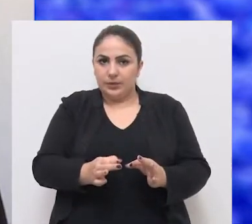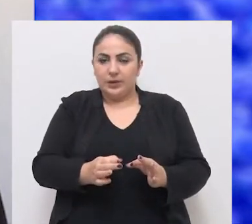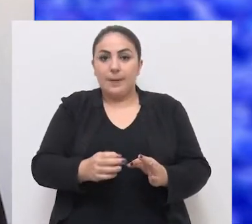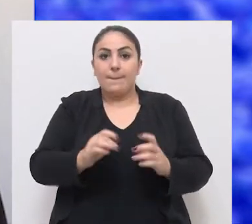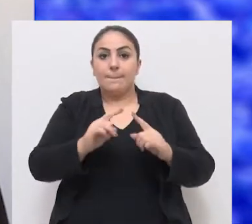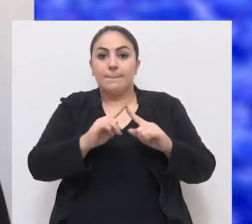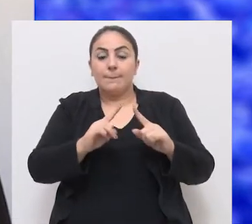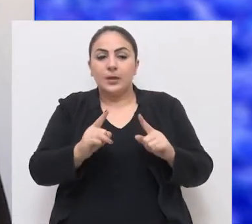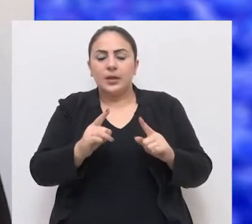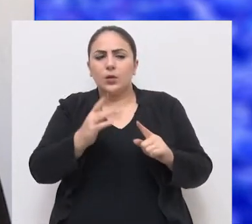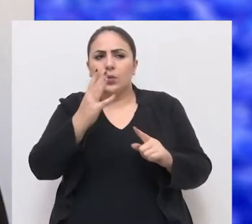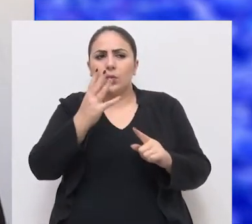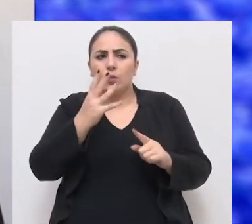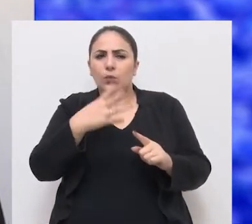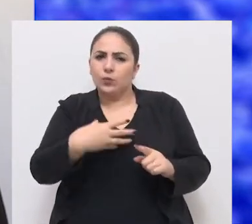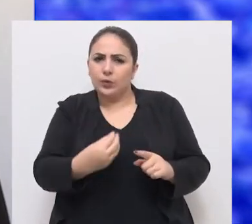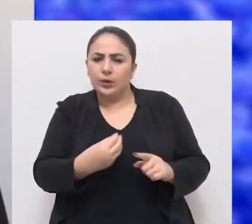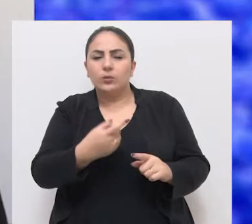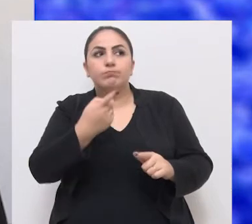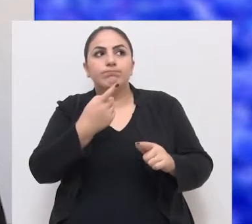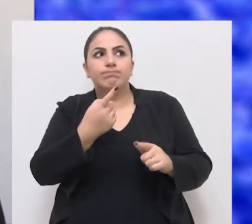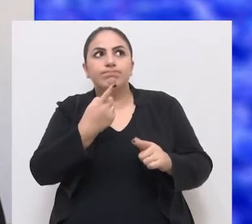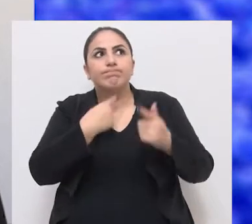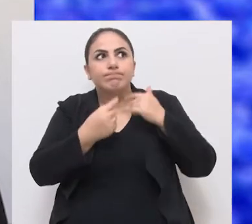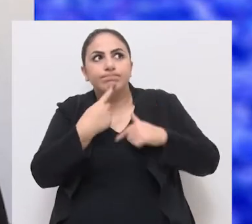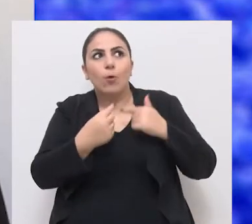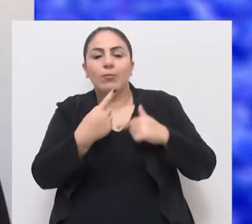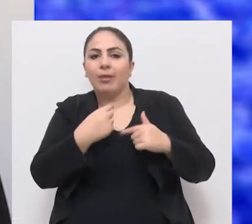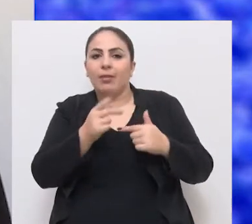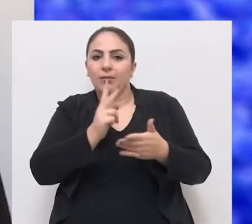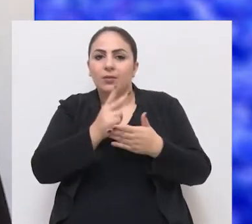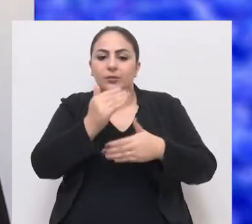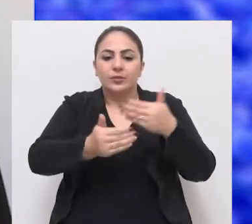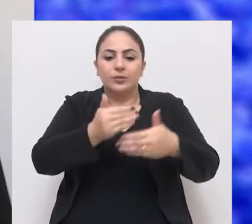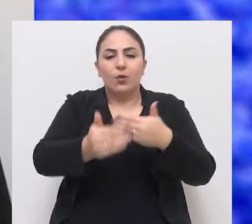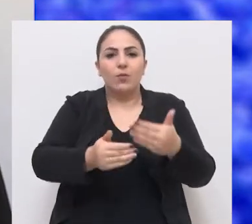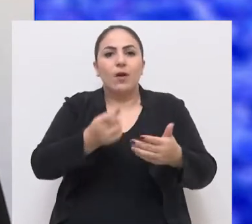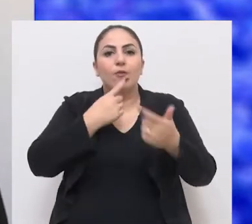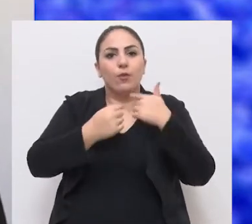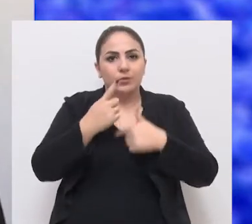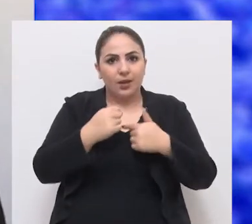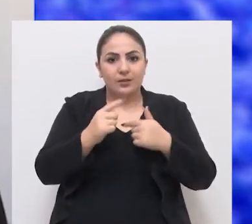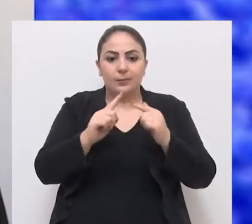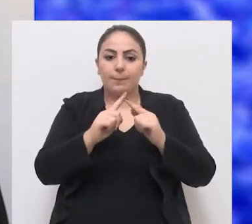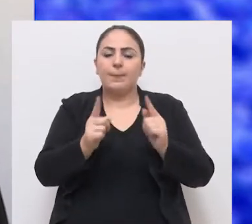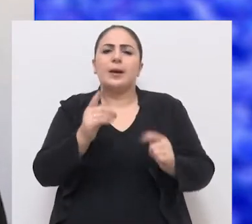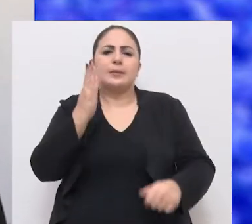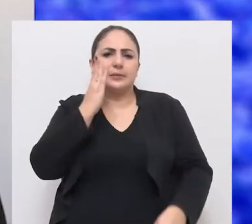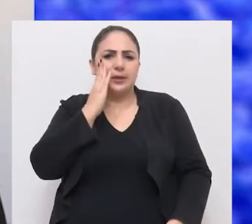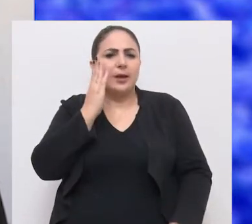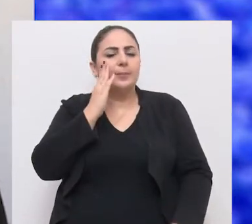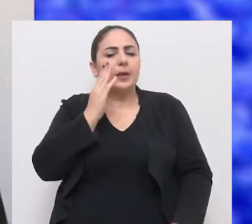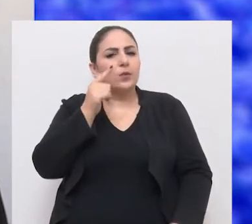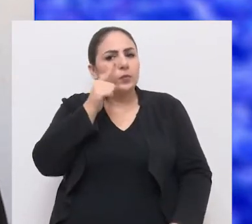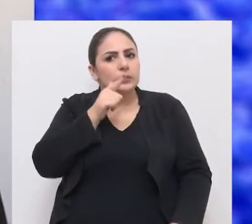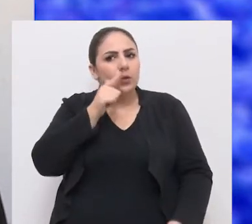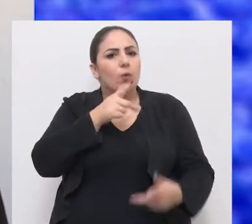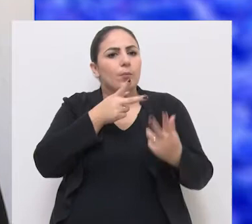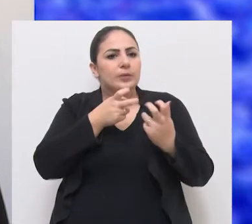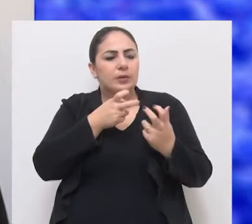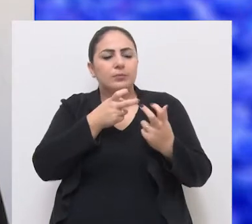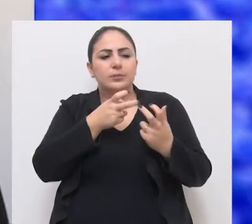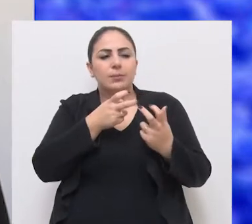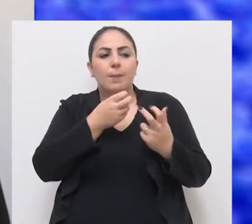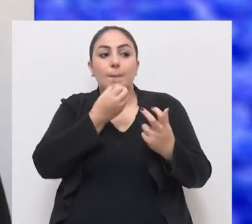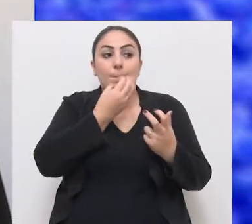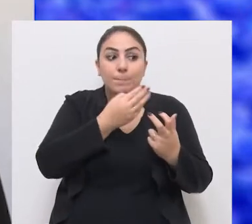permitam que os filhos criem a sua vontade, desenvolvam a sua vontade, mas consigam observar aquilo